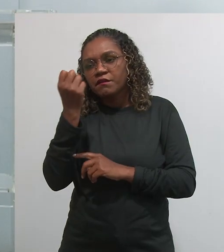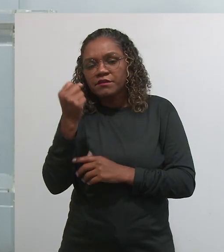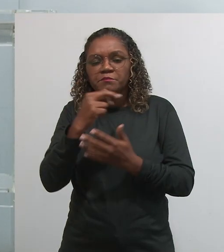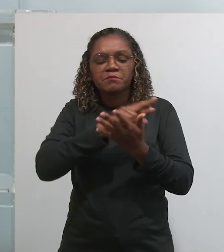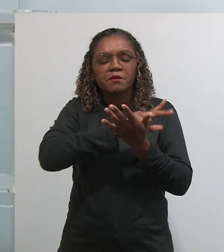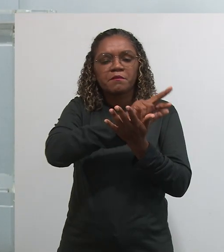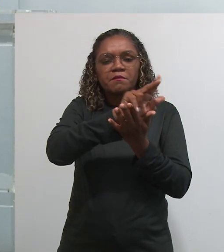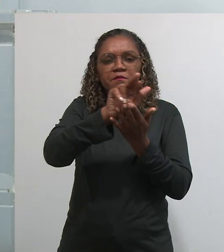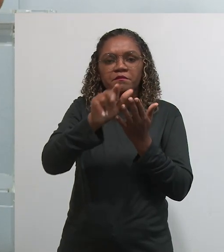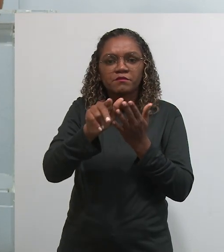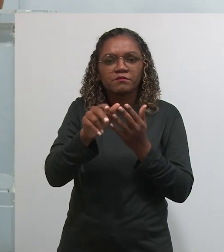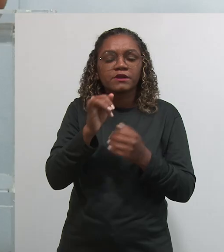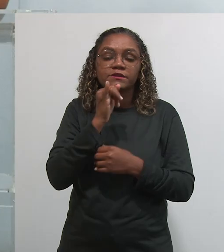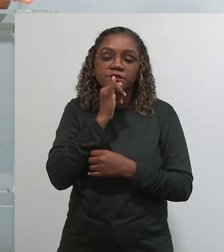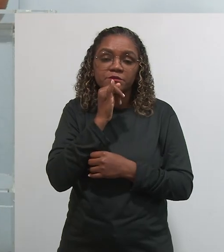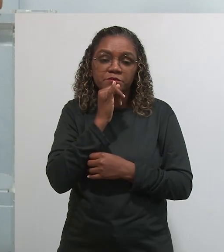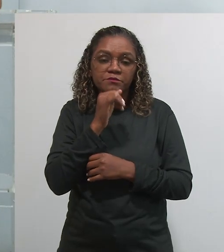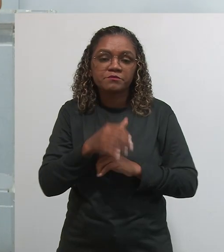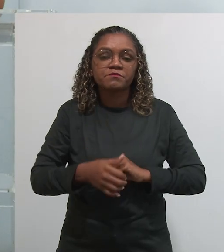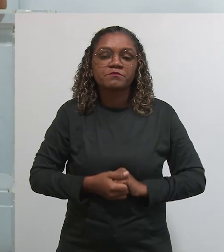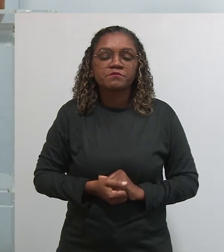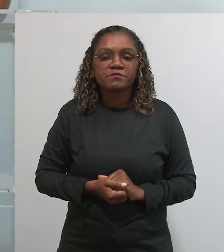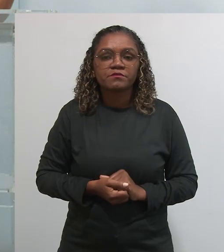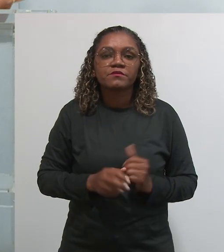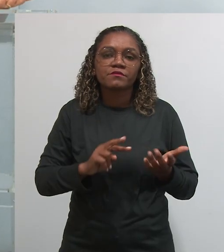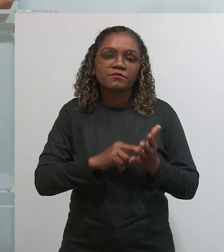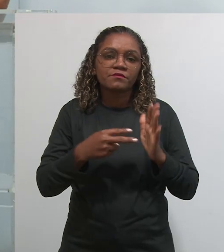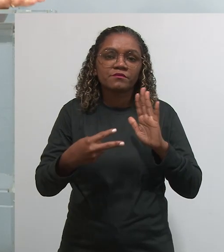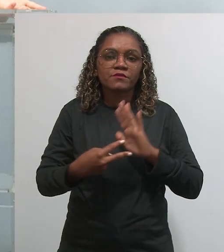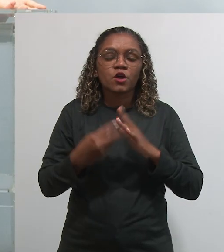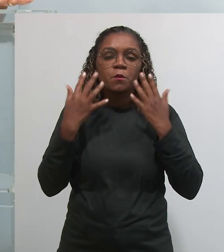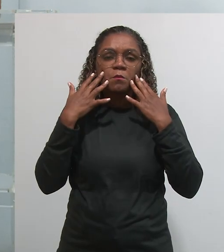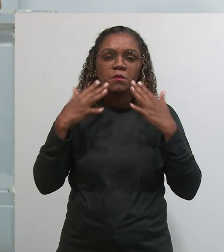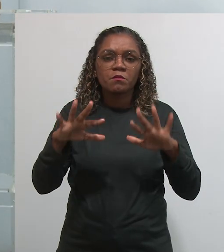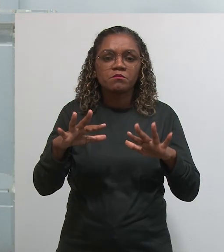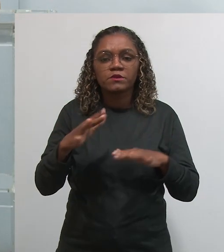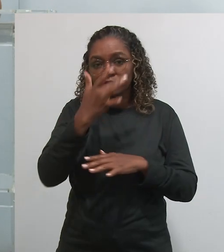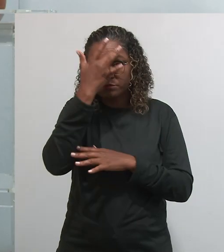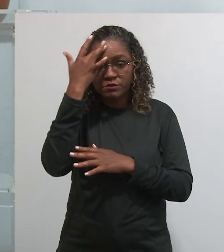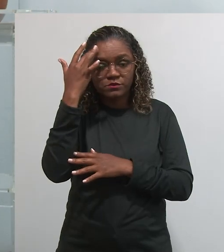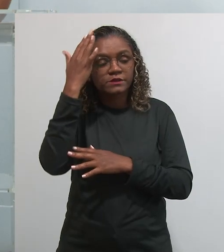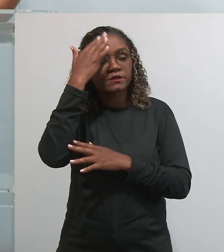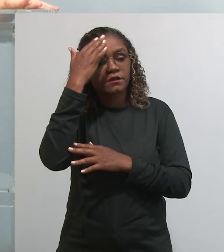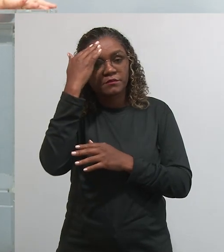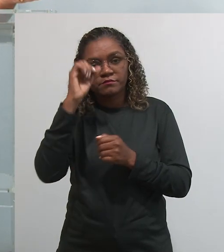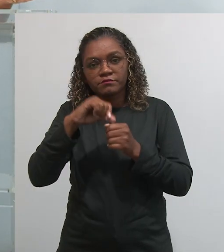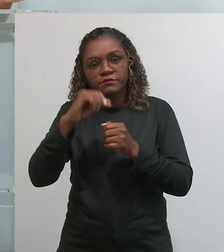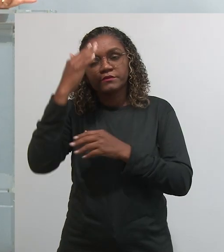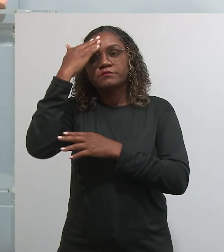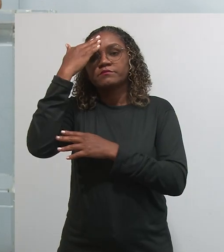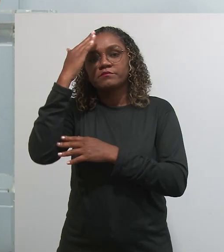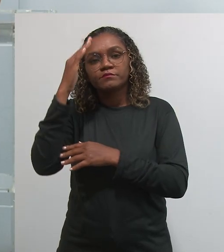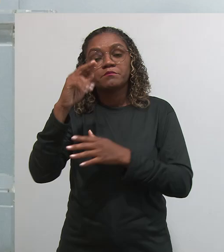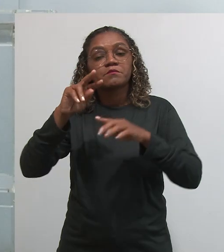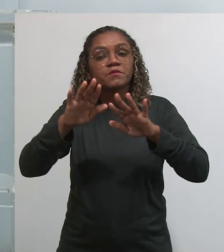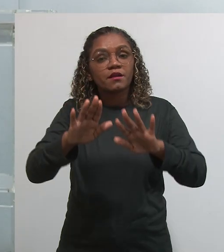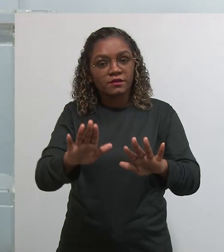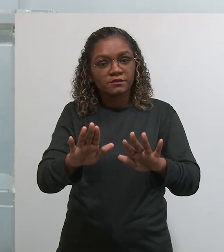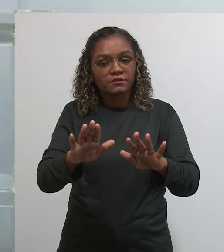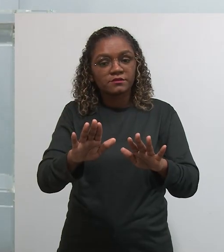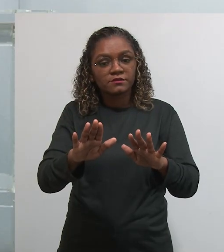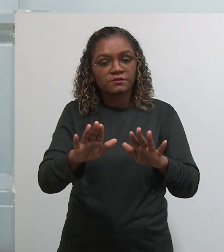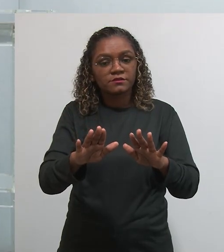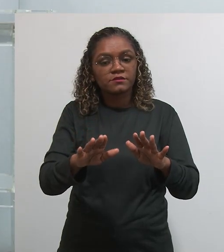isso é adaptado. A receita de bolo, por exemplo, é um senso comum. Muitas pessoas sabem fazer,